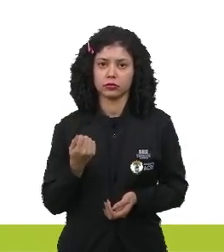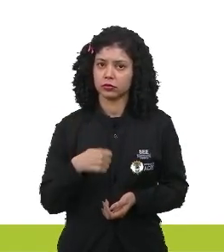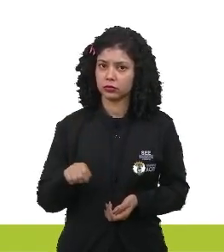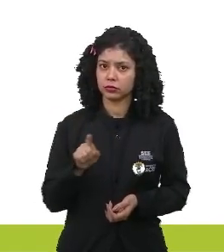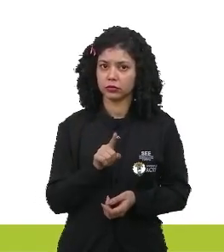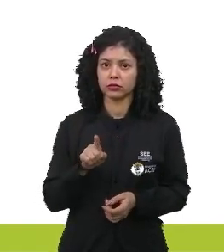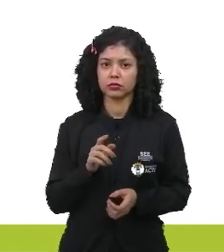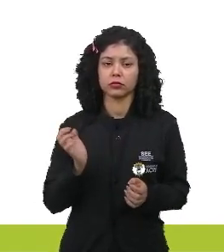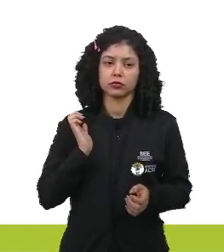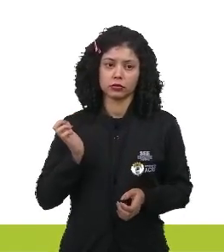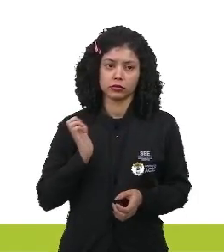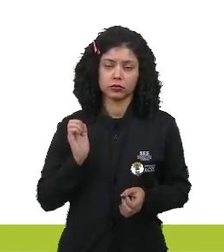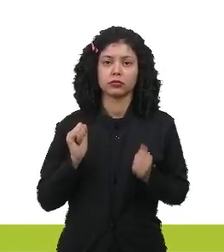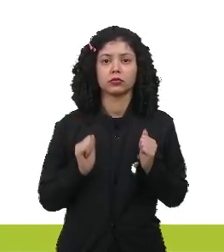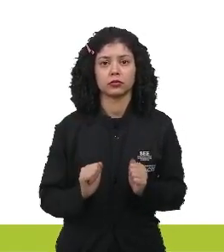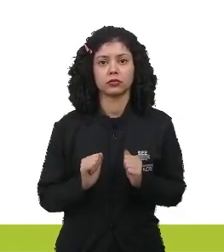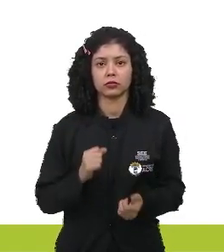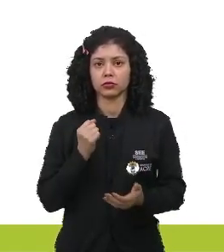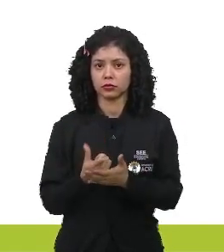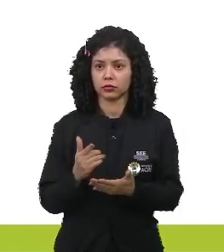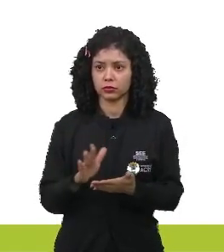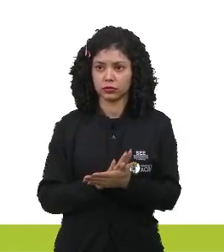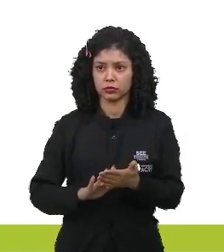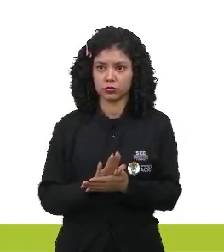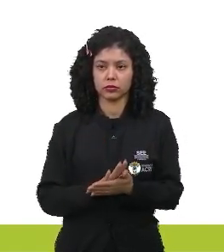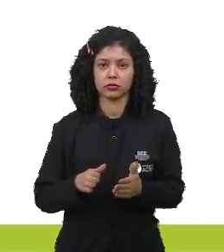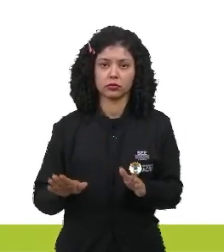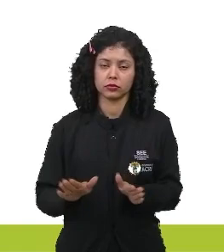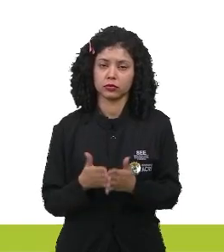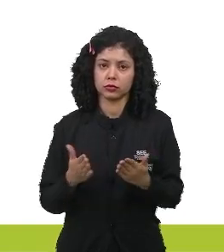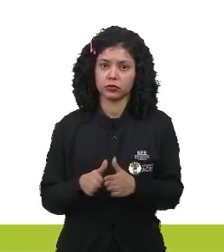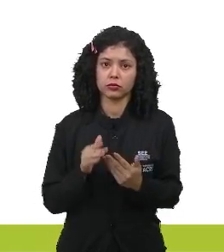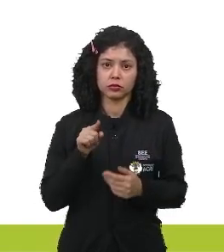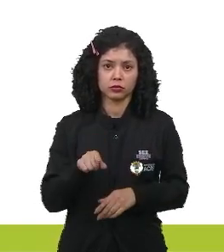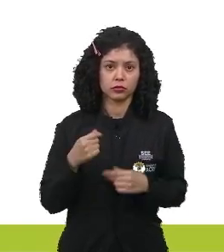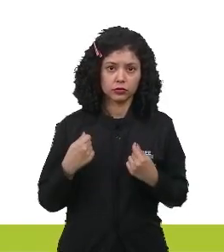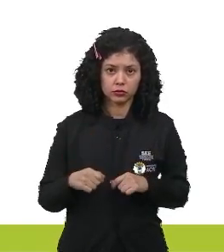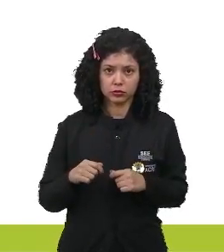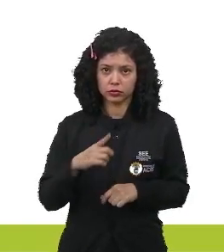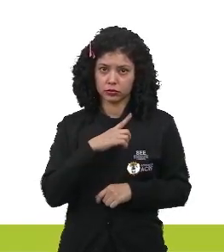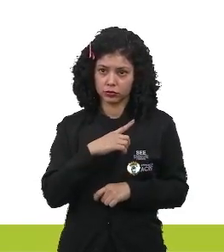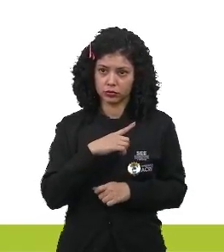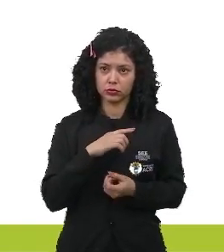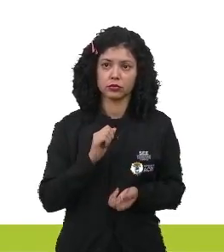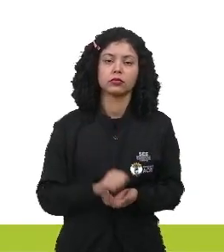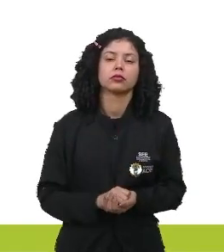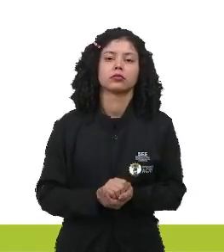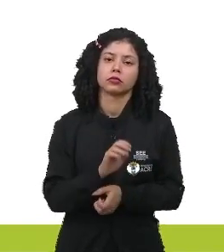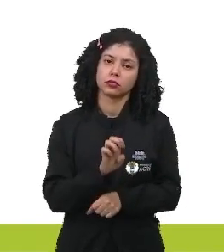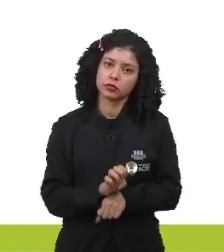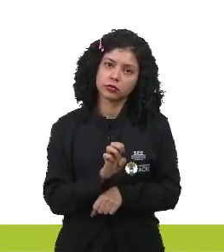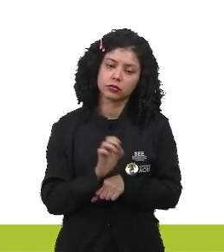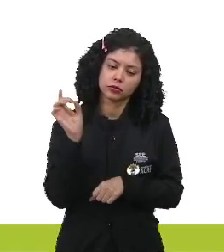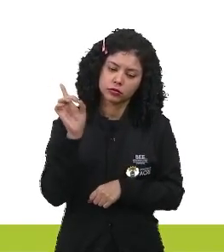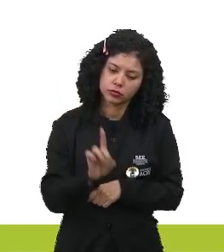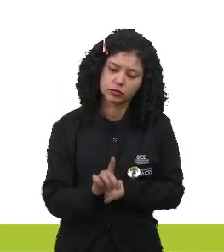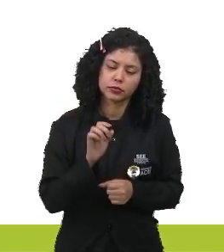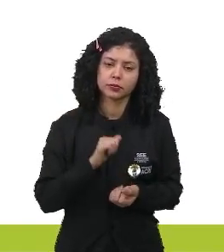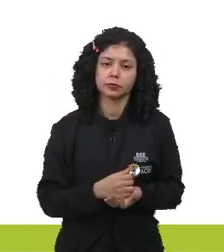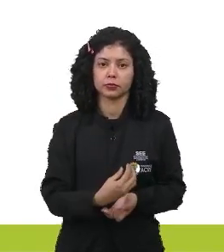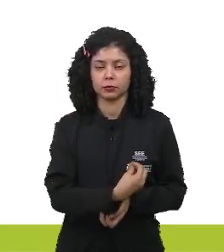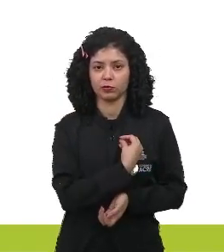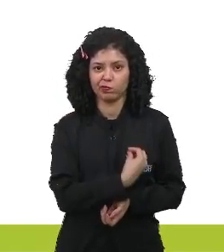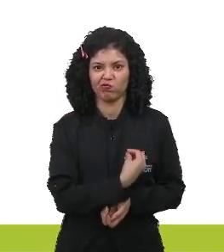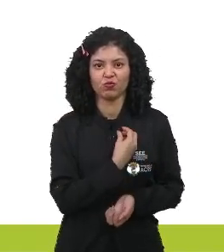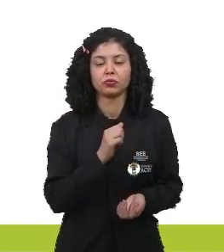deve ser tão rico a ponto de poder comprar ninguém comprar o pobre é para isso que deve existir o estado de direito mas a vida